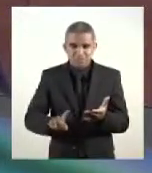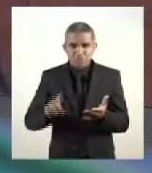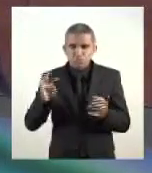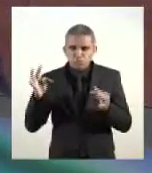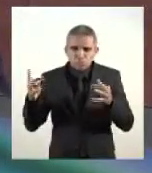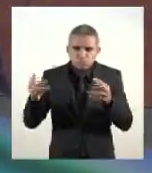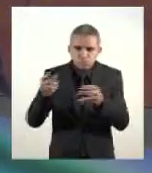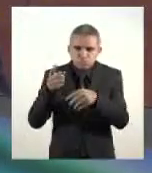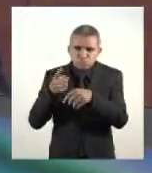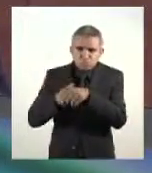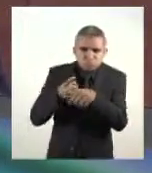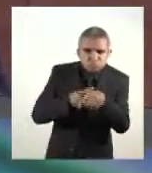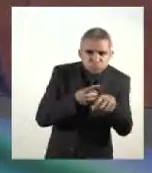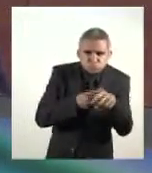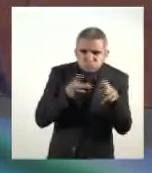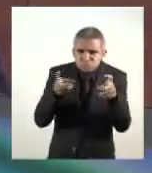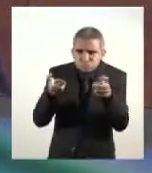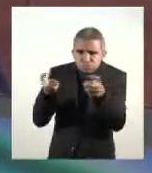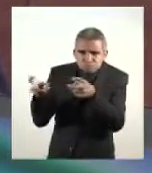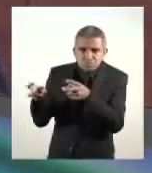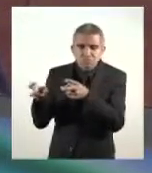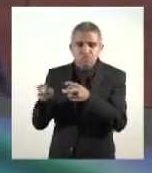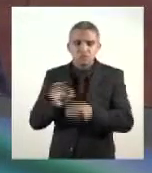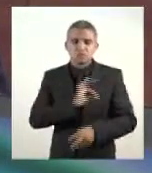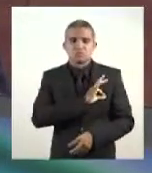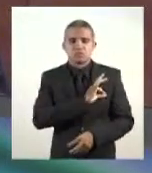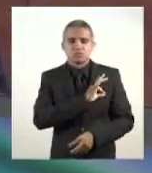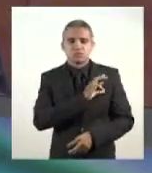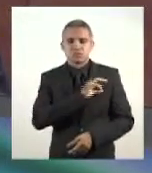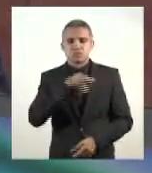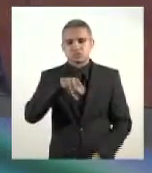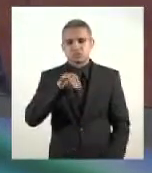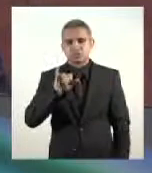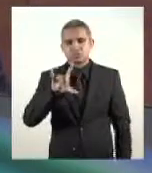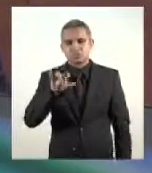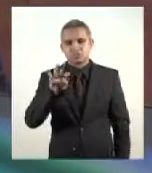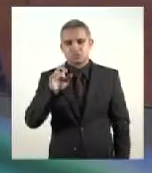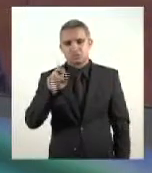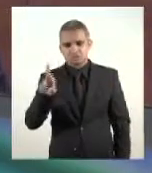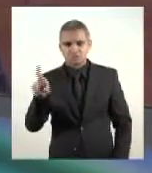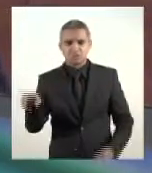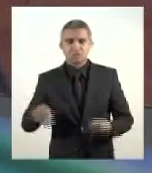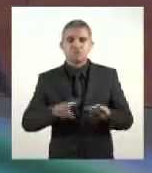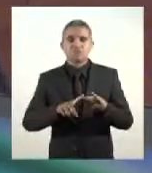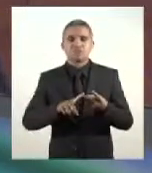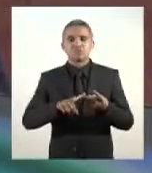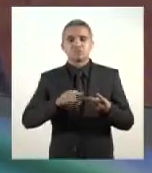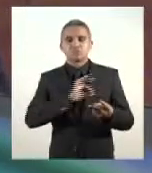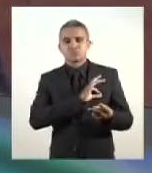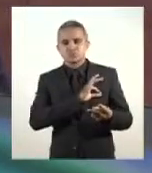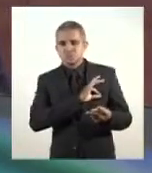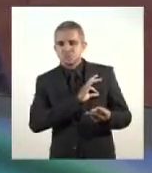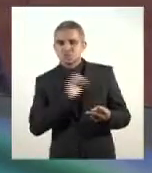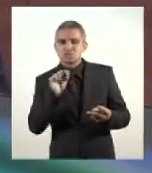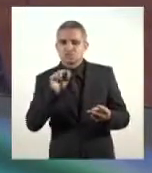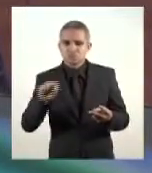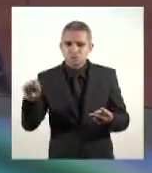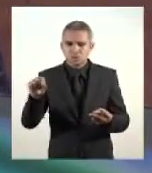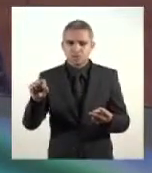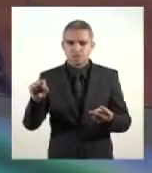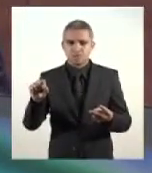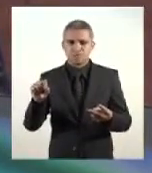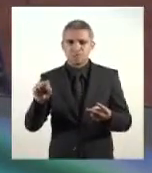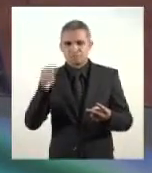só a polícia militar, as polícias de uma maneira geral, vai resolver este grave problema